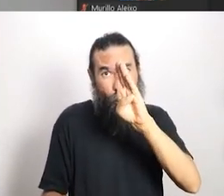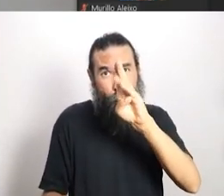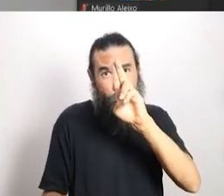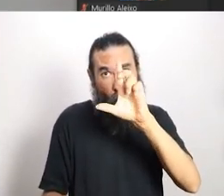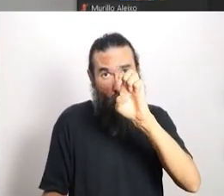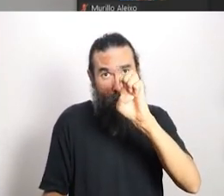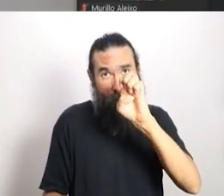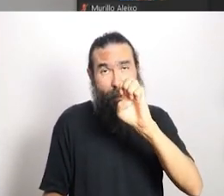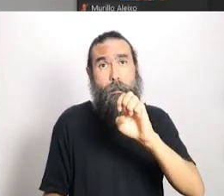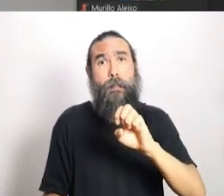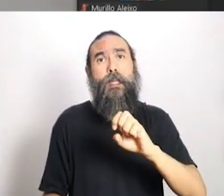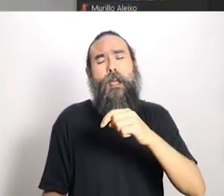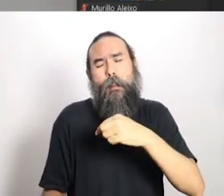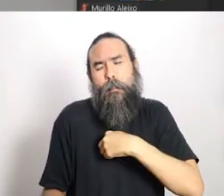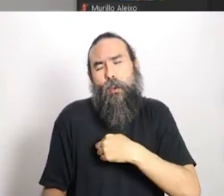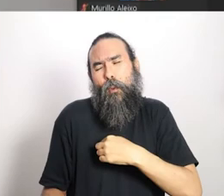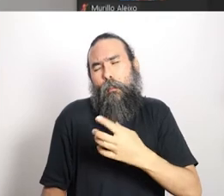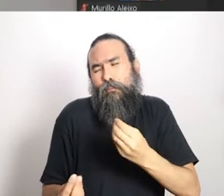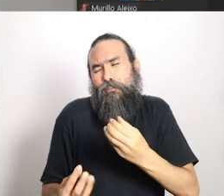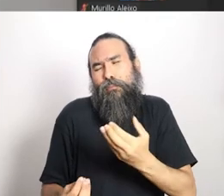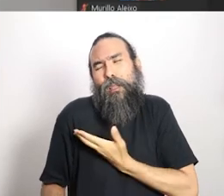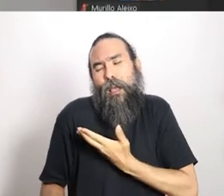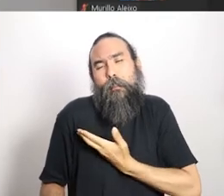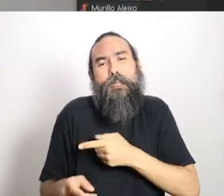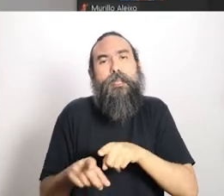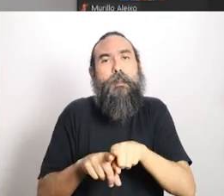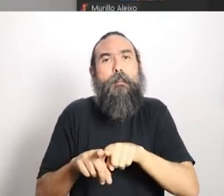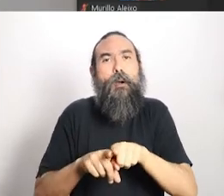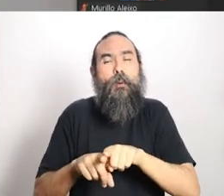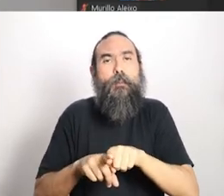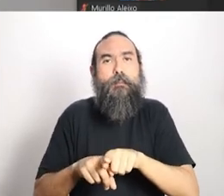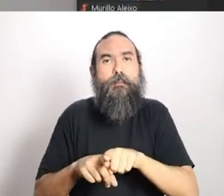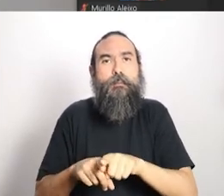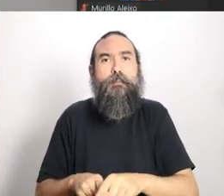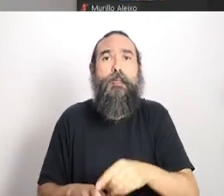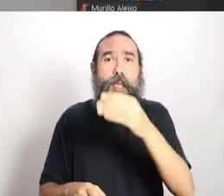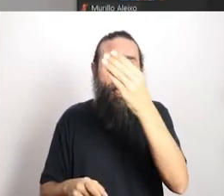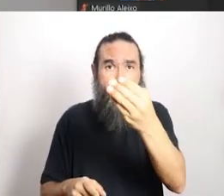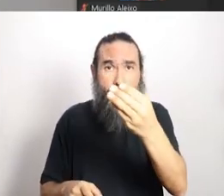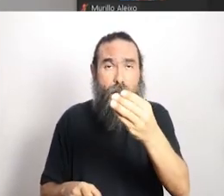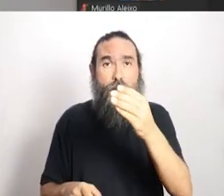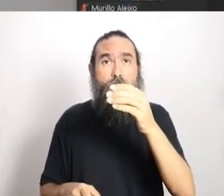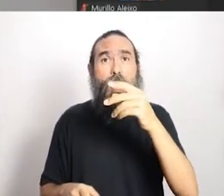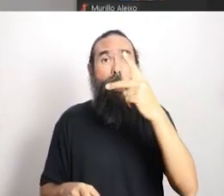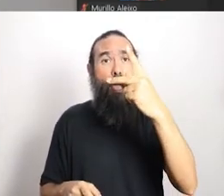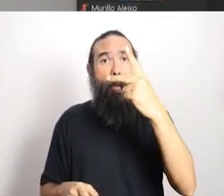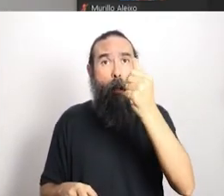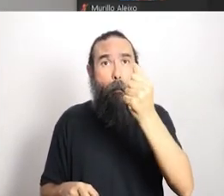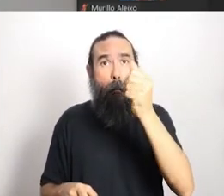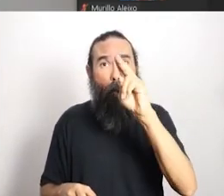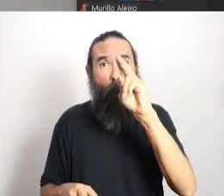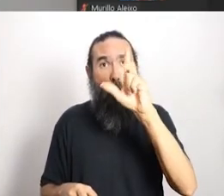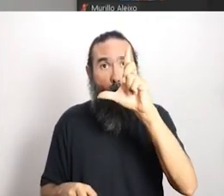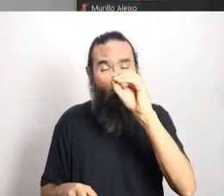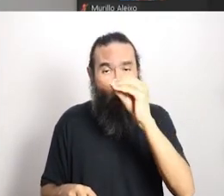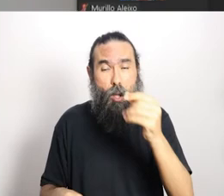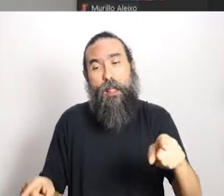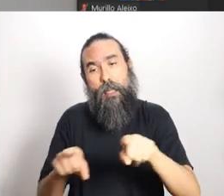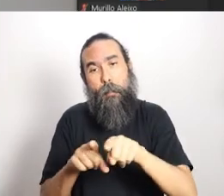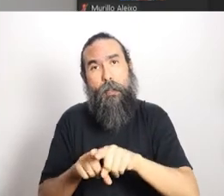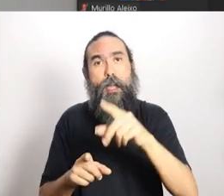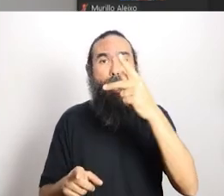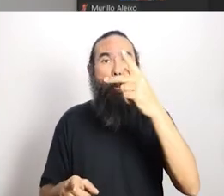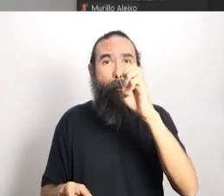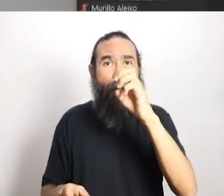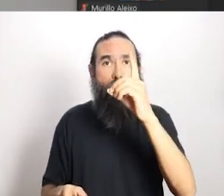amo de coração, meu lindo, Paulo Bulli, porque ele e Paulo e Pedrinho, num momento eles